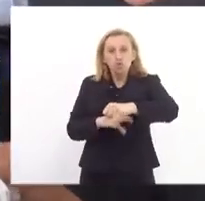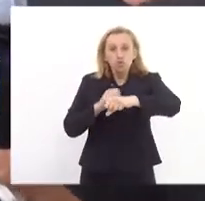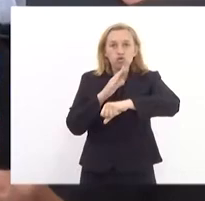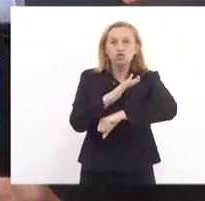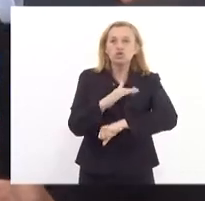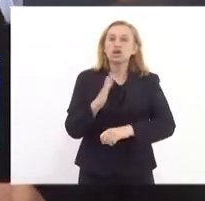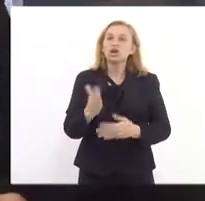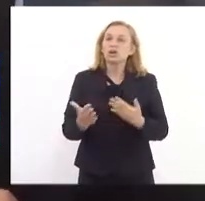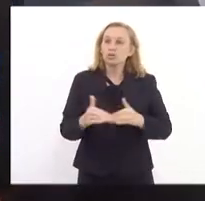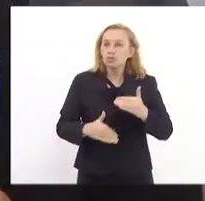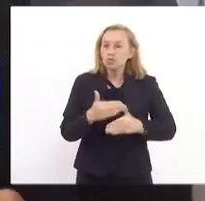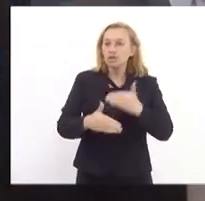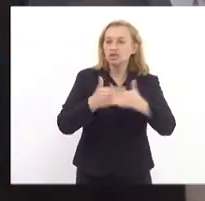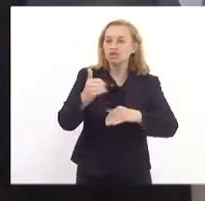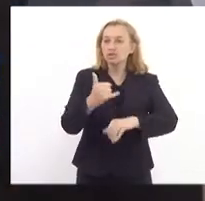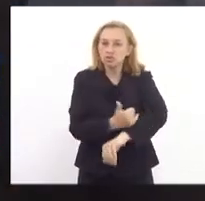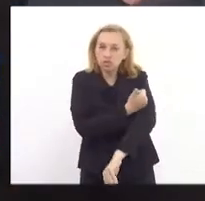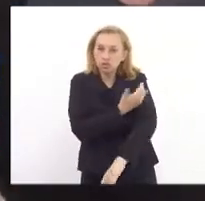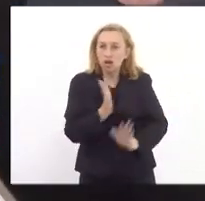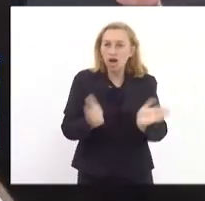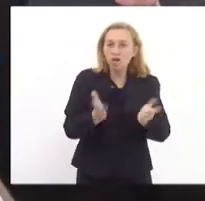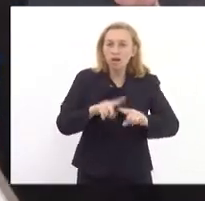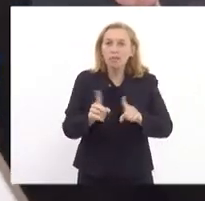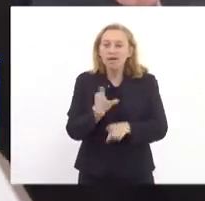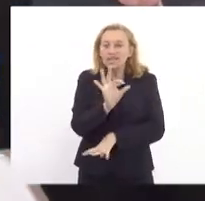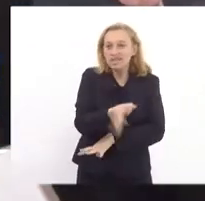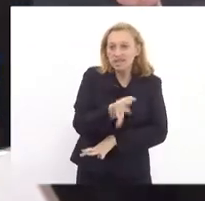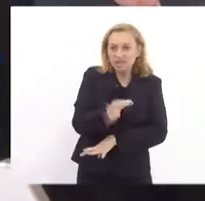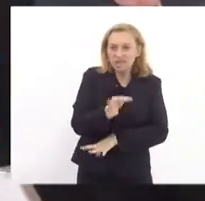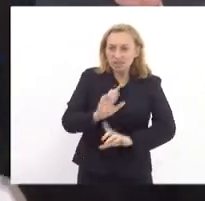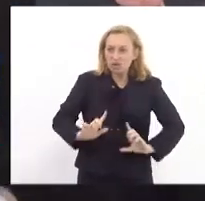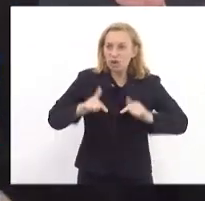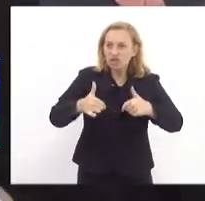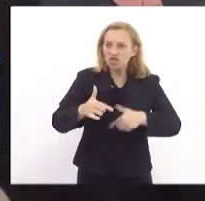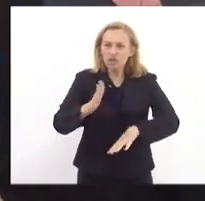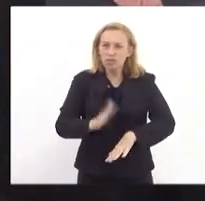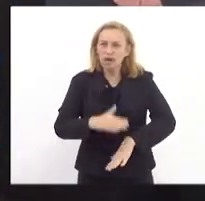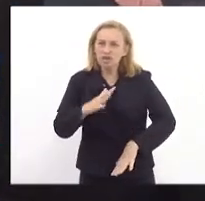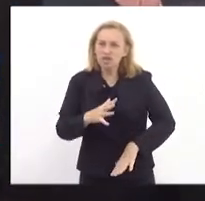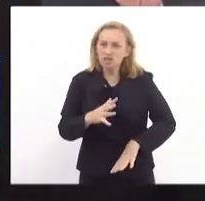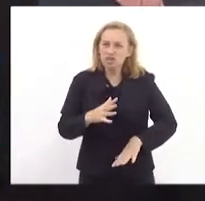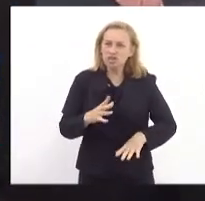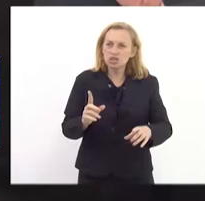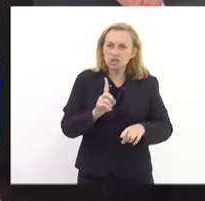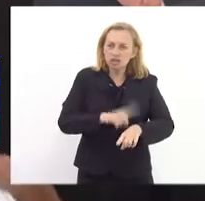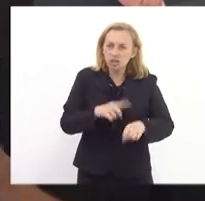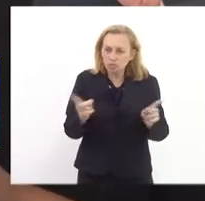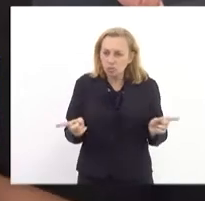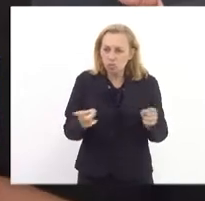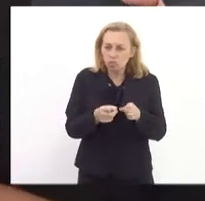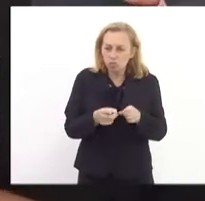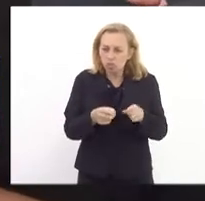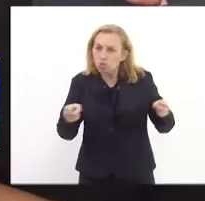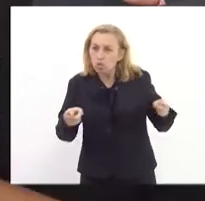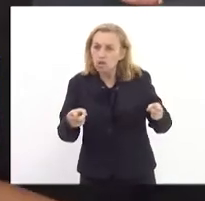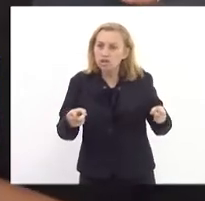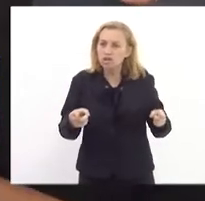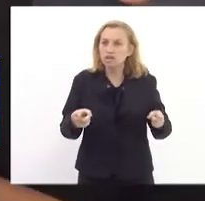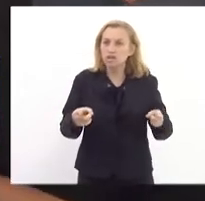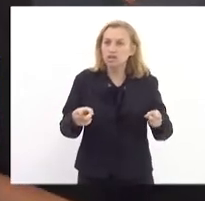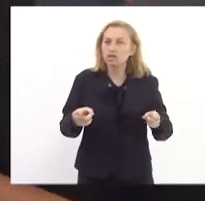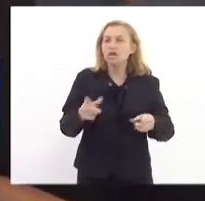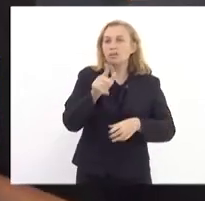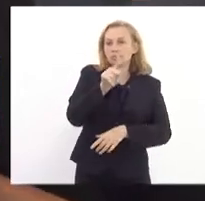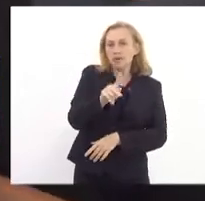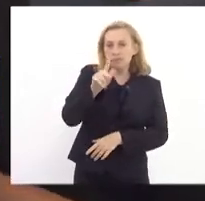trabalhar em ações de infraestrutura agora, mas com certeza ele é uma ação mais de médio e longo prazo para garantidor de